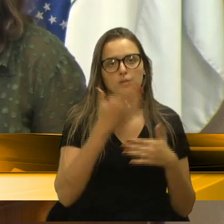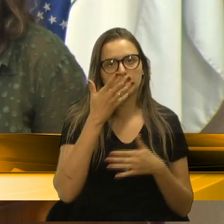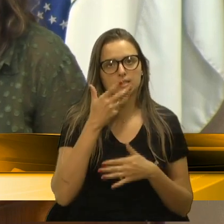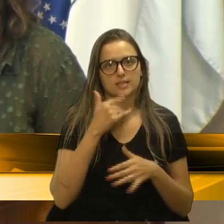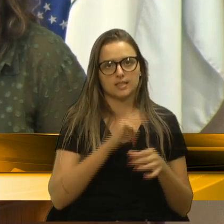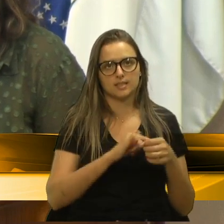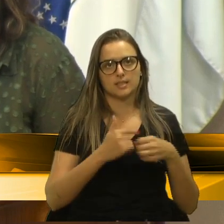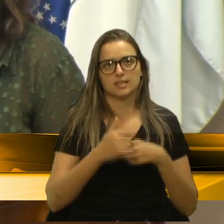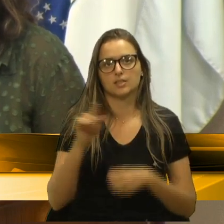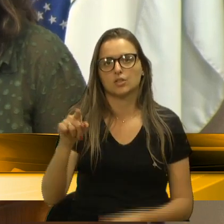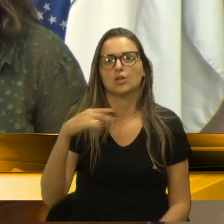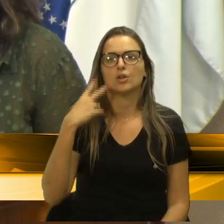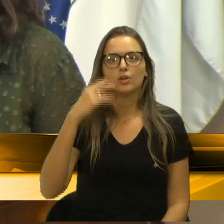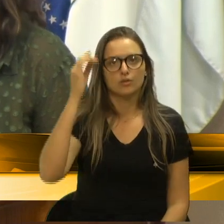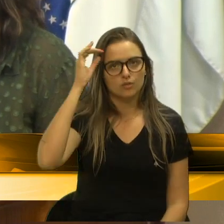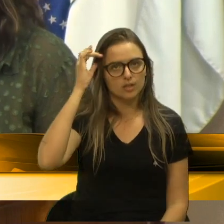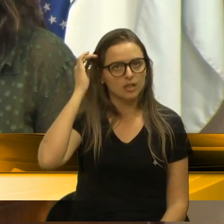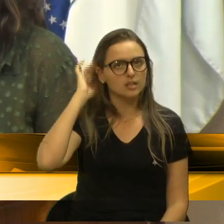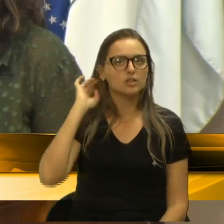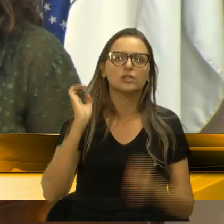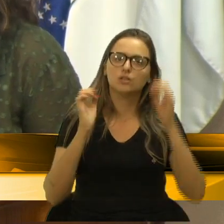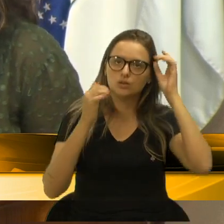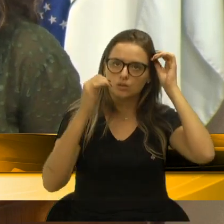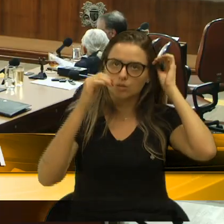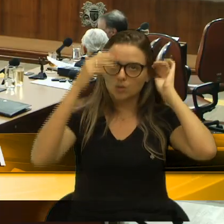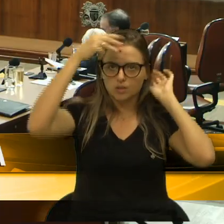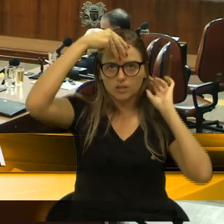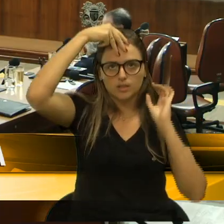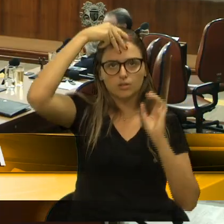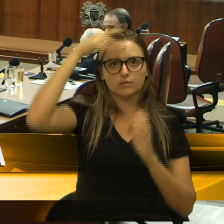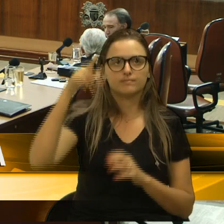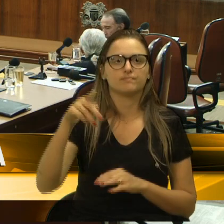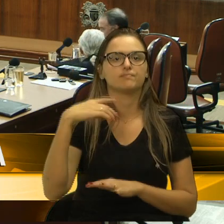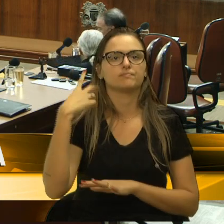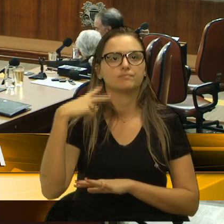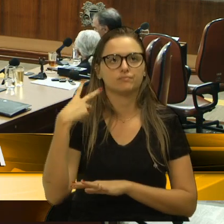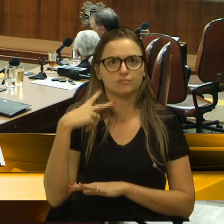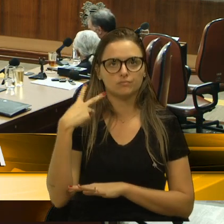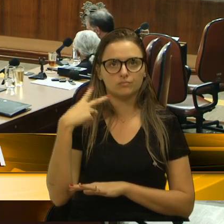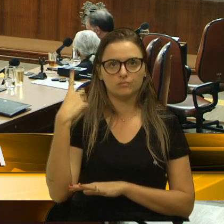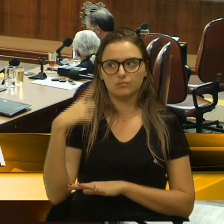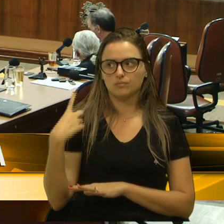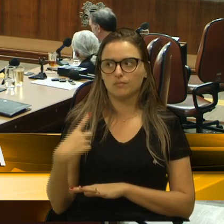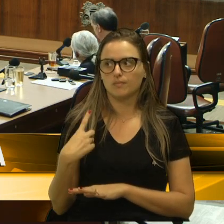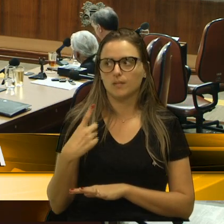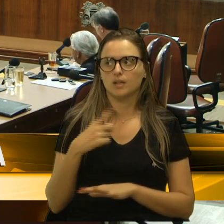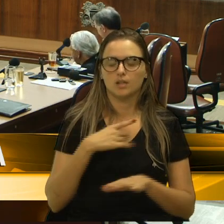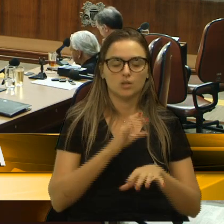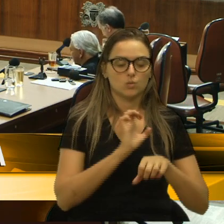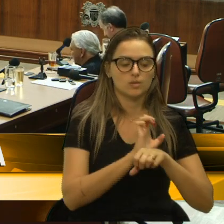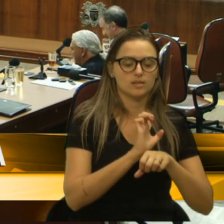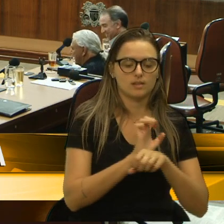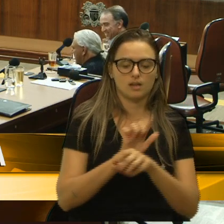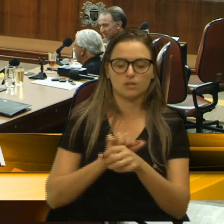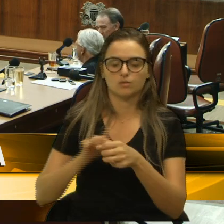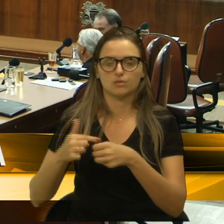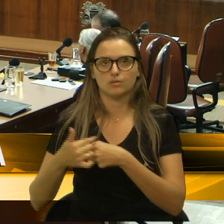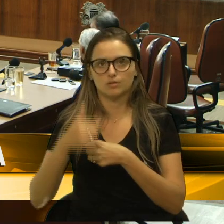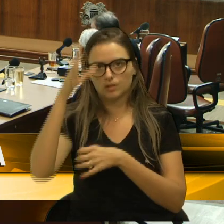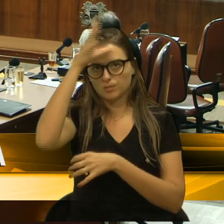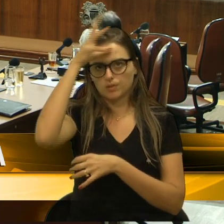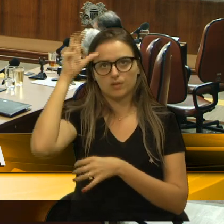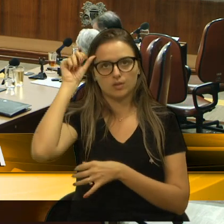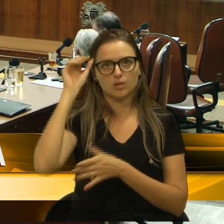município. Vereador Kiko, depois vereador Fiuza. Vereadora Denise, tanto no estado como no município,